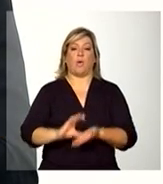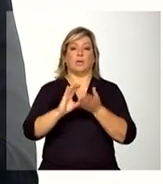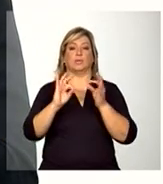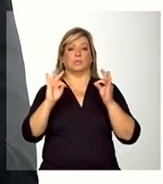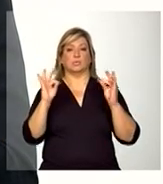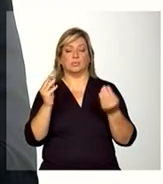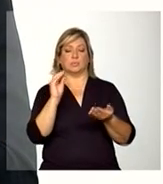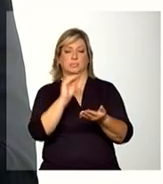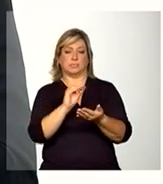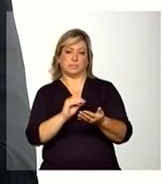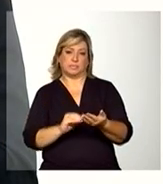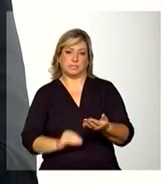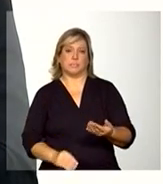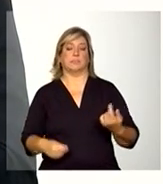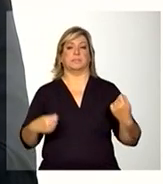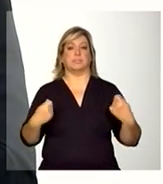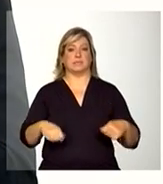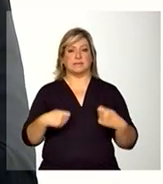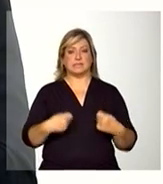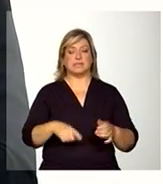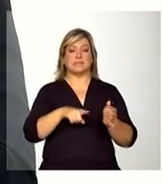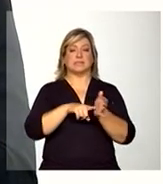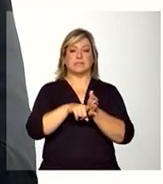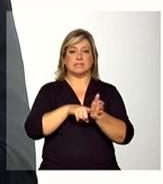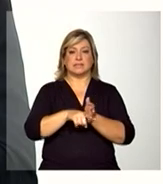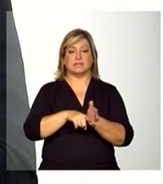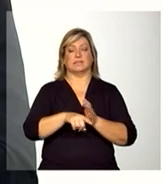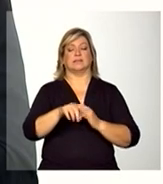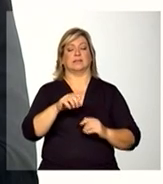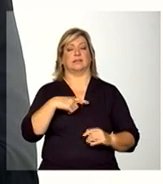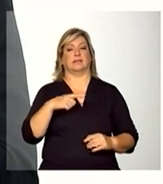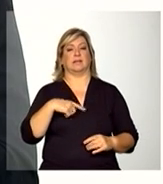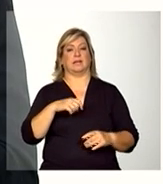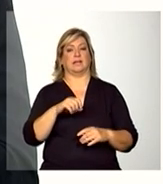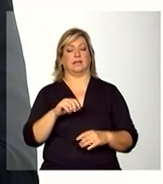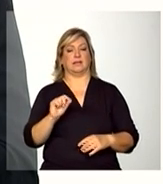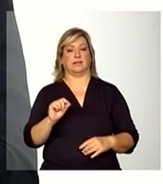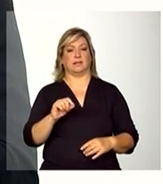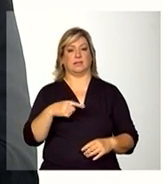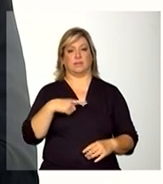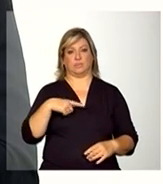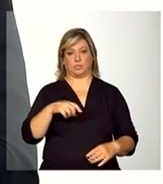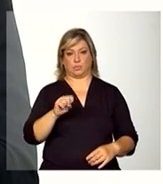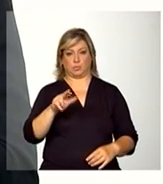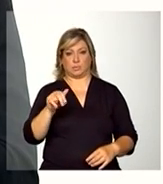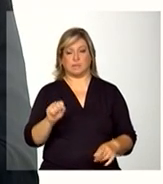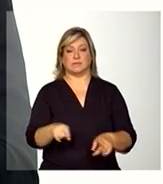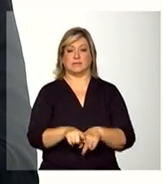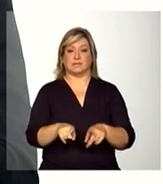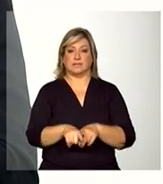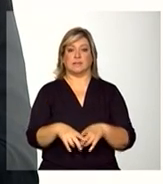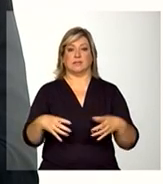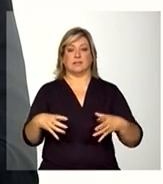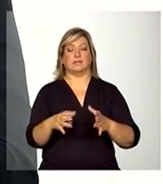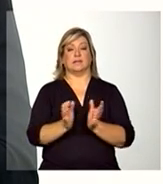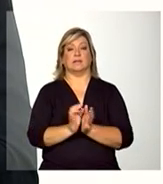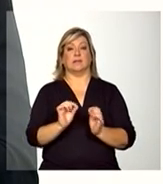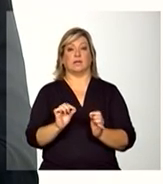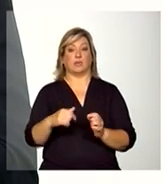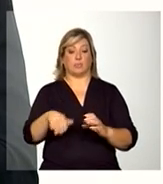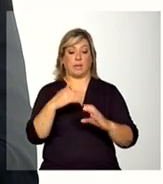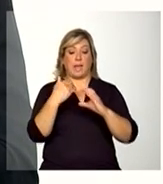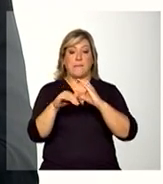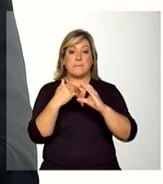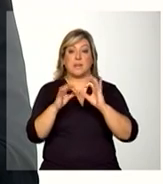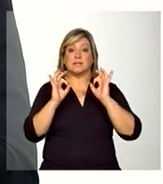centros de referência de assistência social dos centros de referência especializados em assistência social e-mail incorreto Nossa forma de enviar o